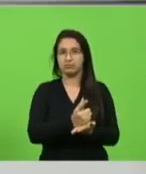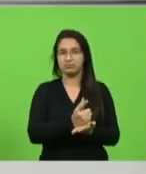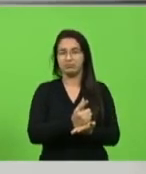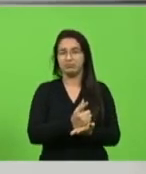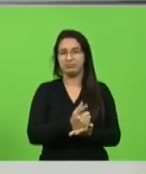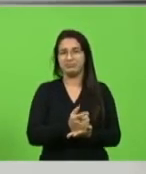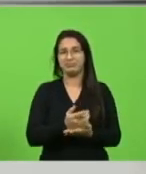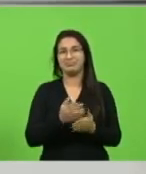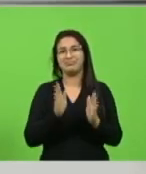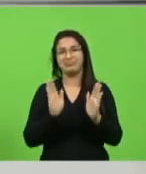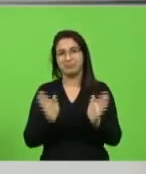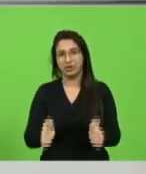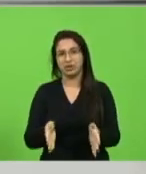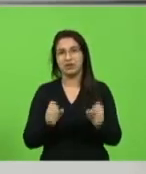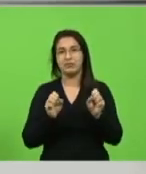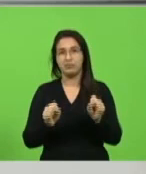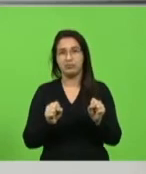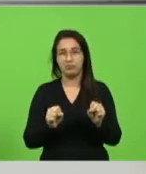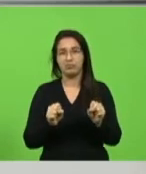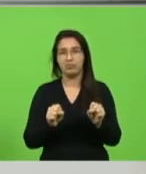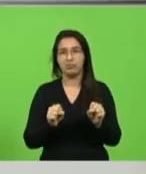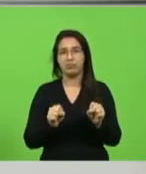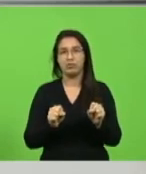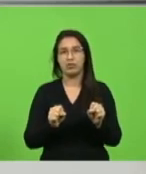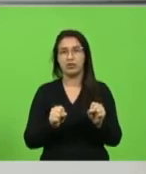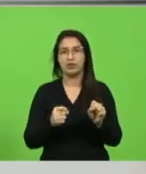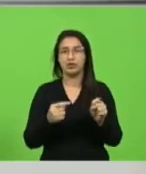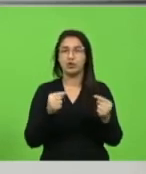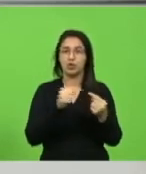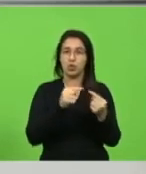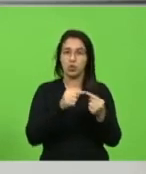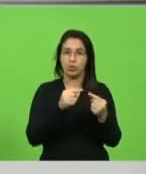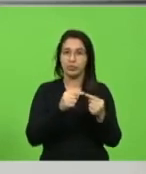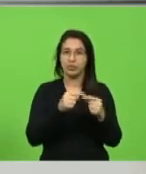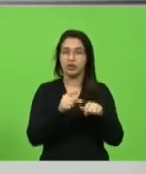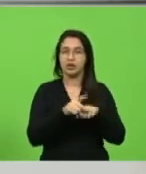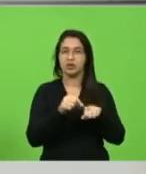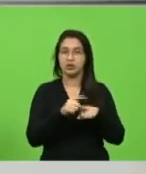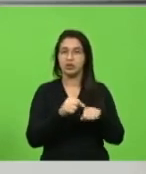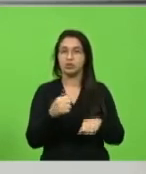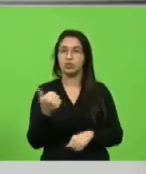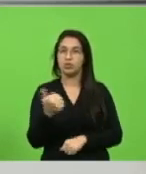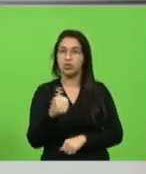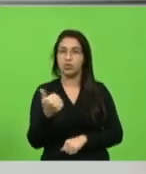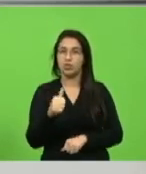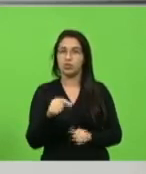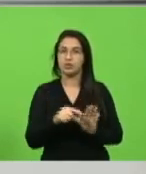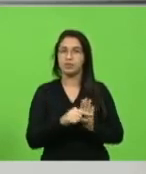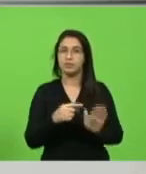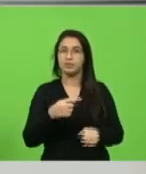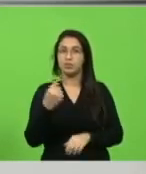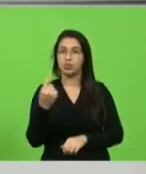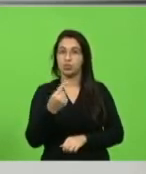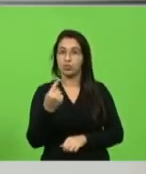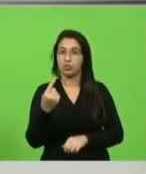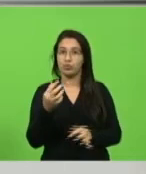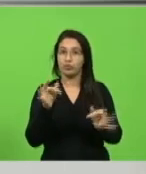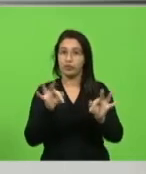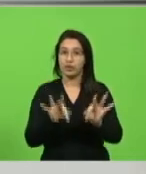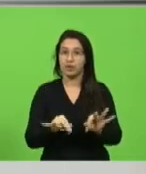a configuração do tipo capitulado no artigo 11, item 1, parte final da